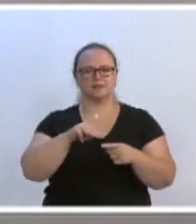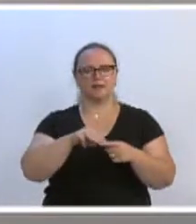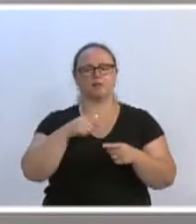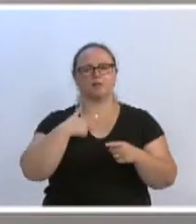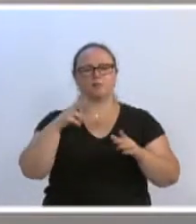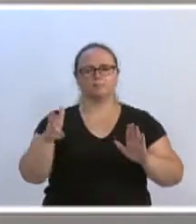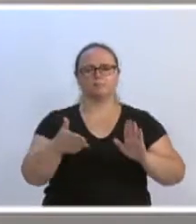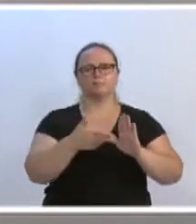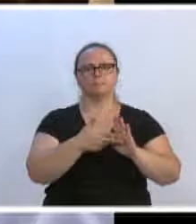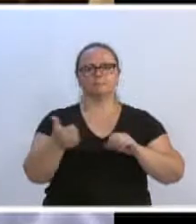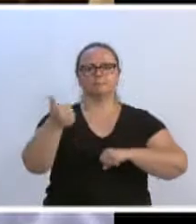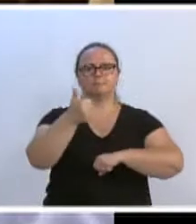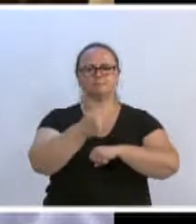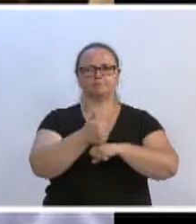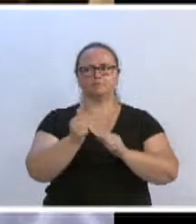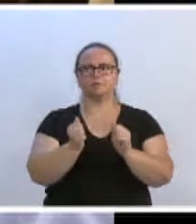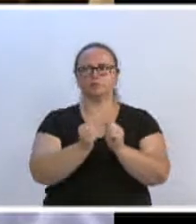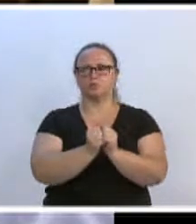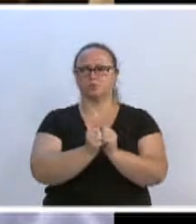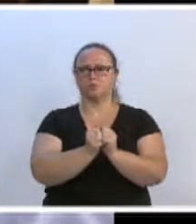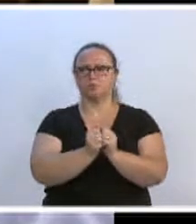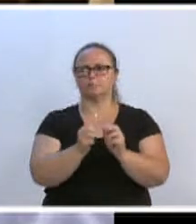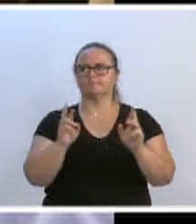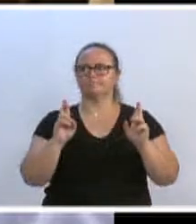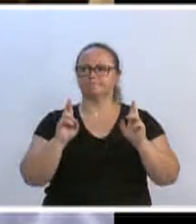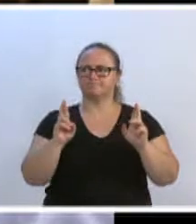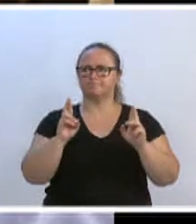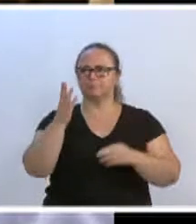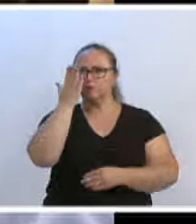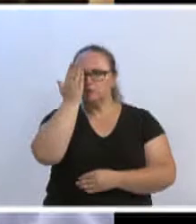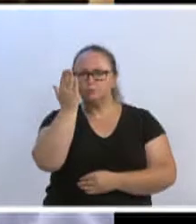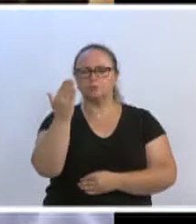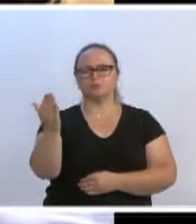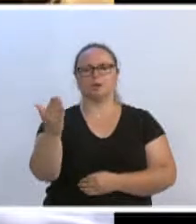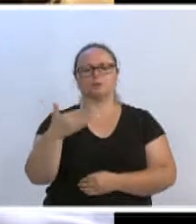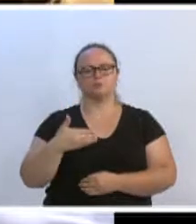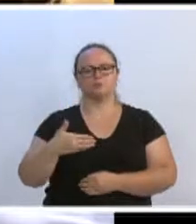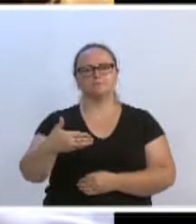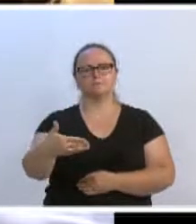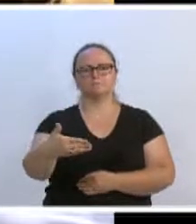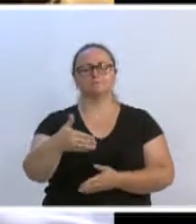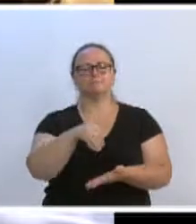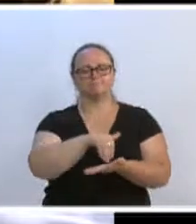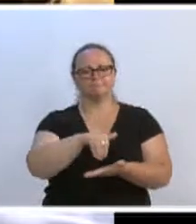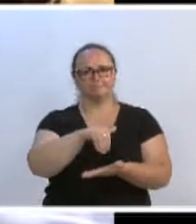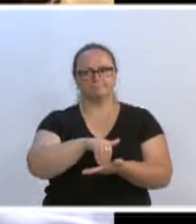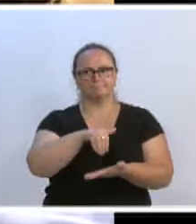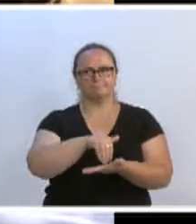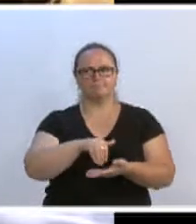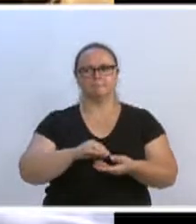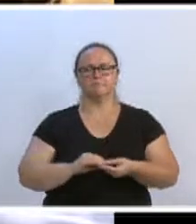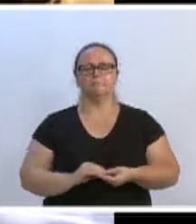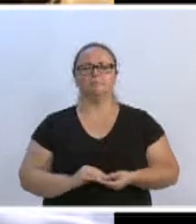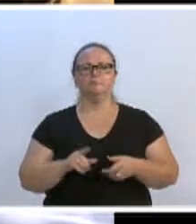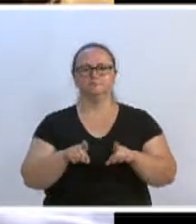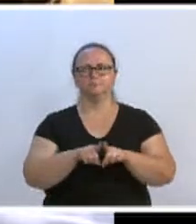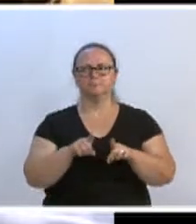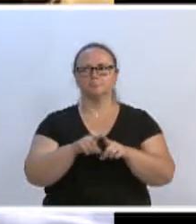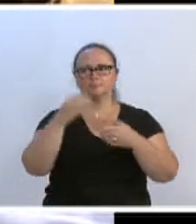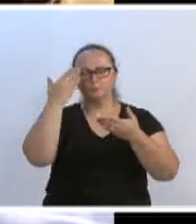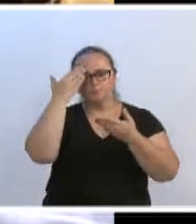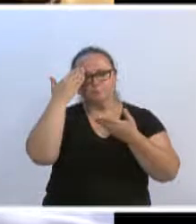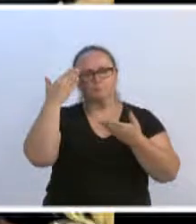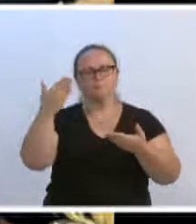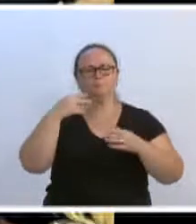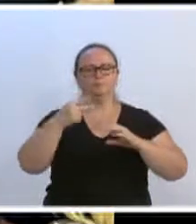no salão nobre a qual desejo muito sucesso à frente das pastas agradecer esta casa legislativa pela